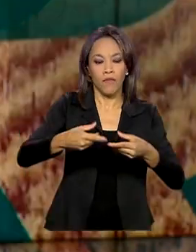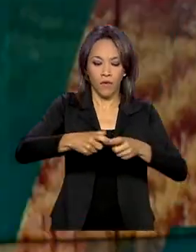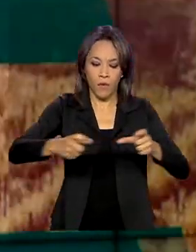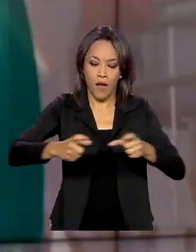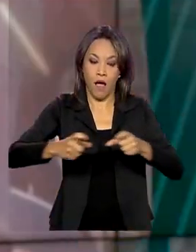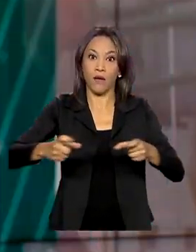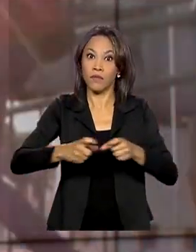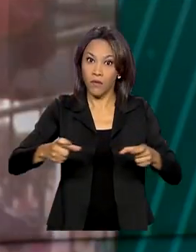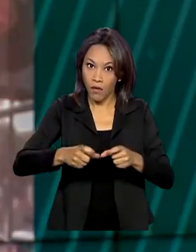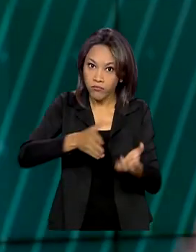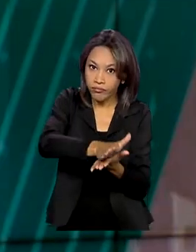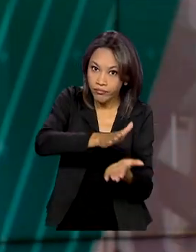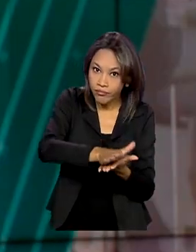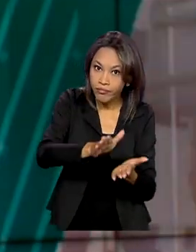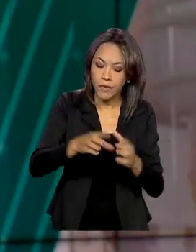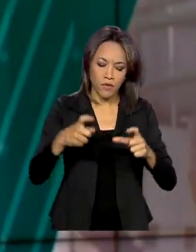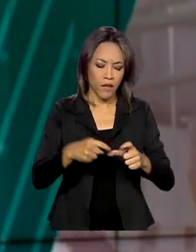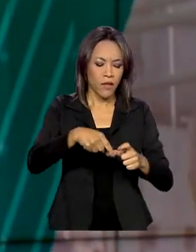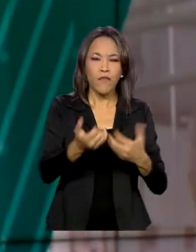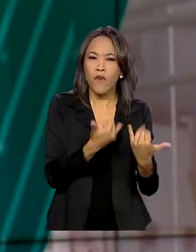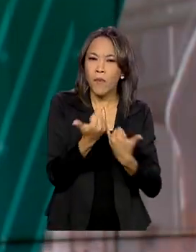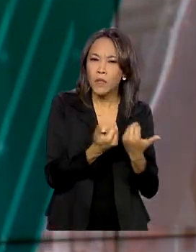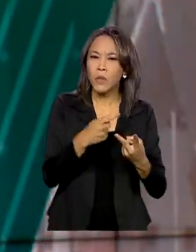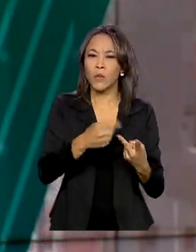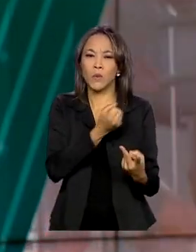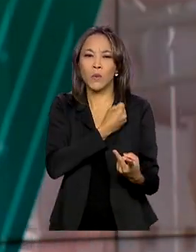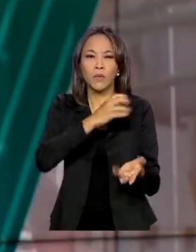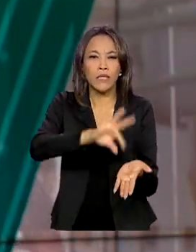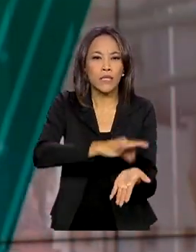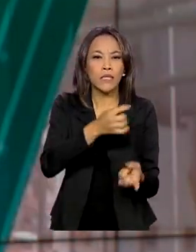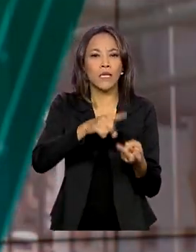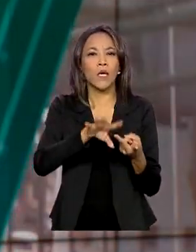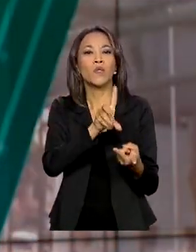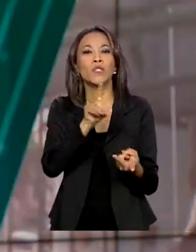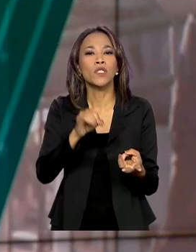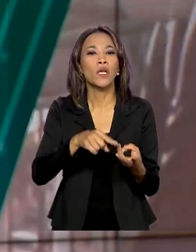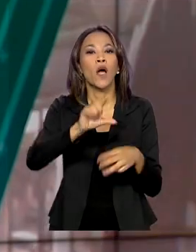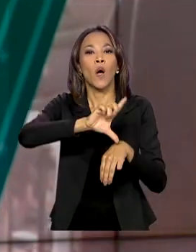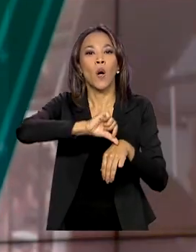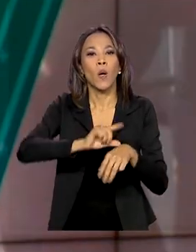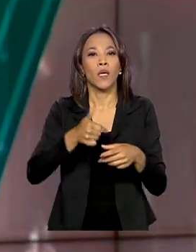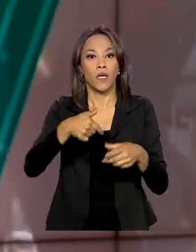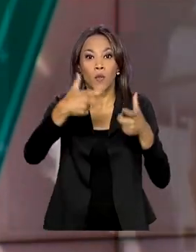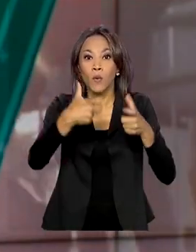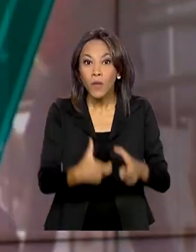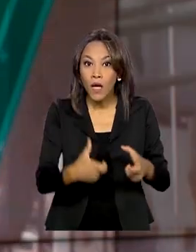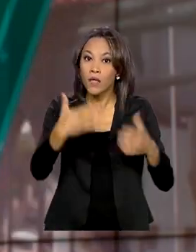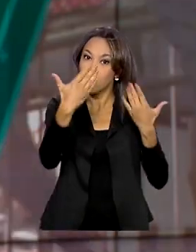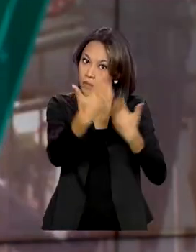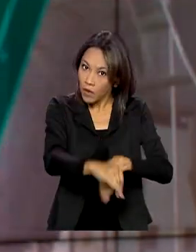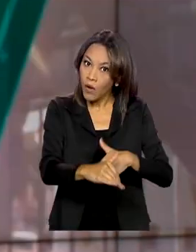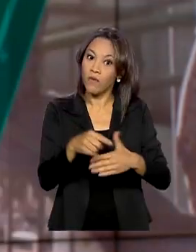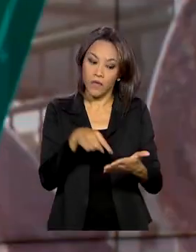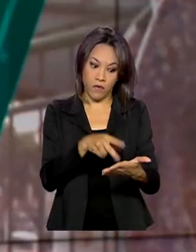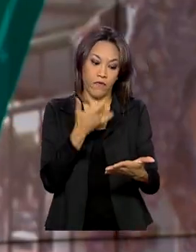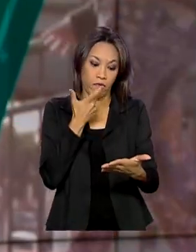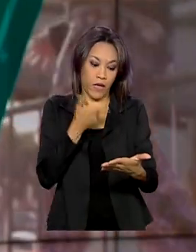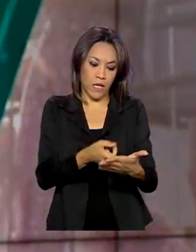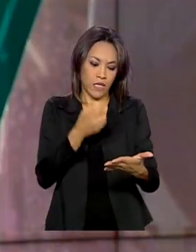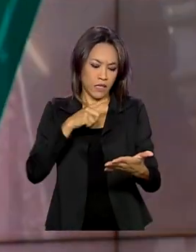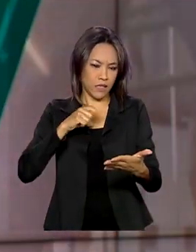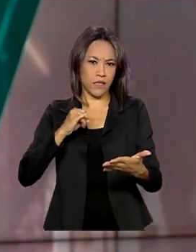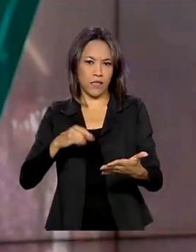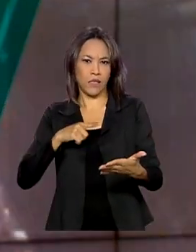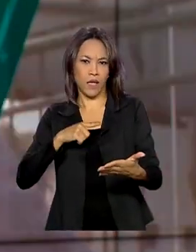impresso. O documento contém informações como número de inscrição, data, hora e local do exame e registra se o participante conta